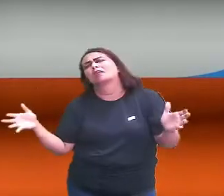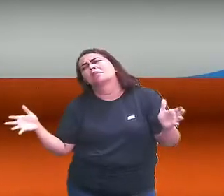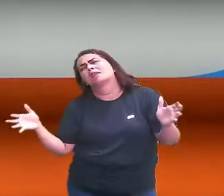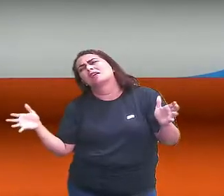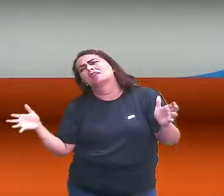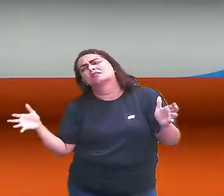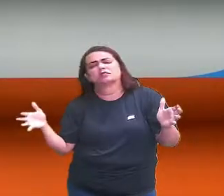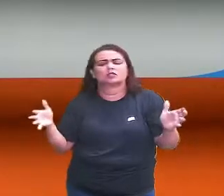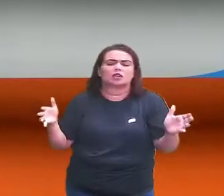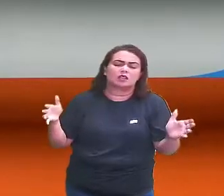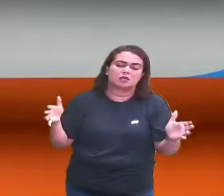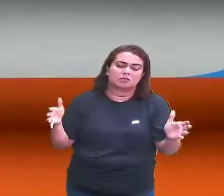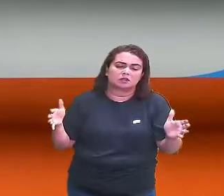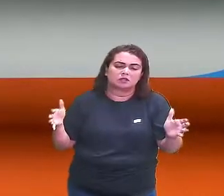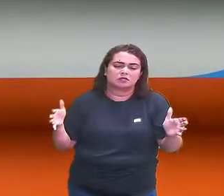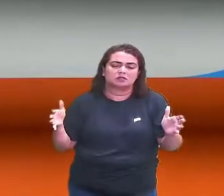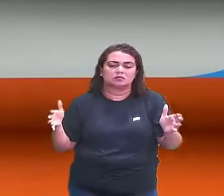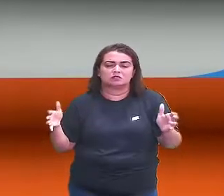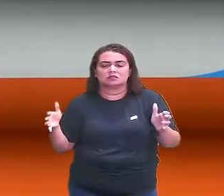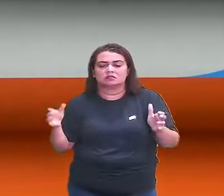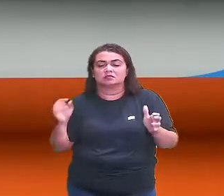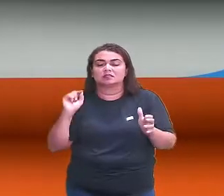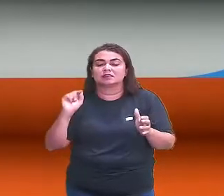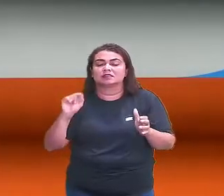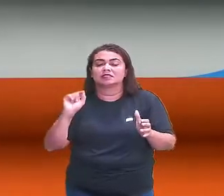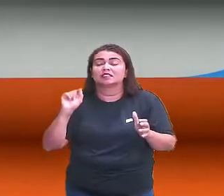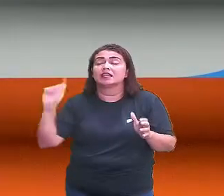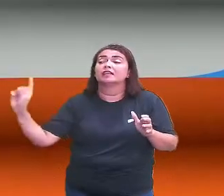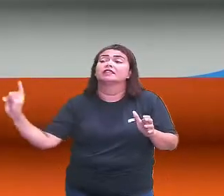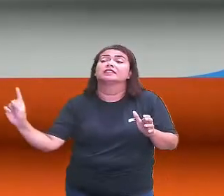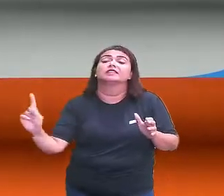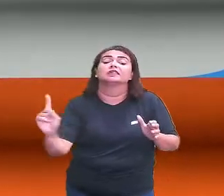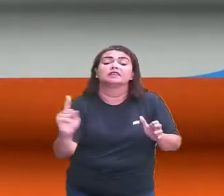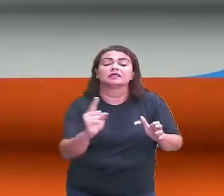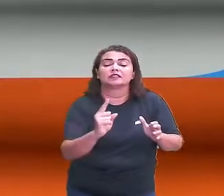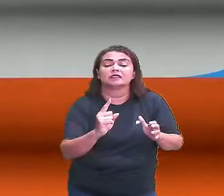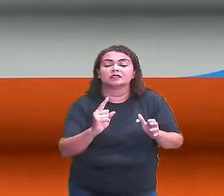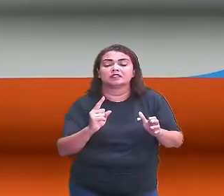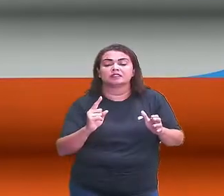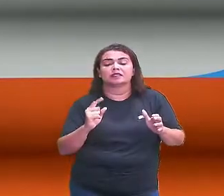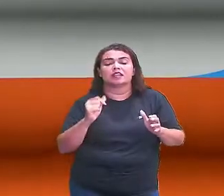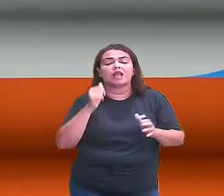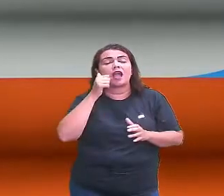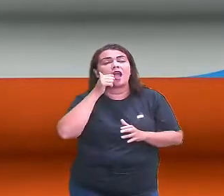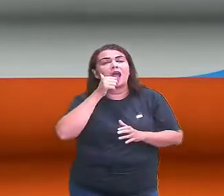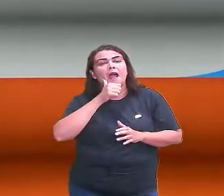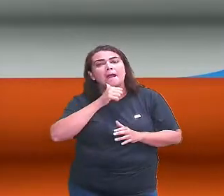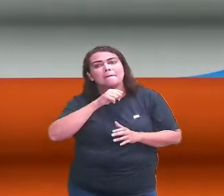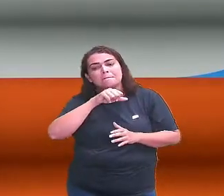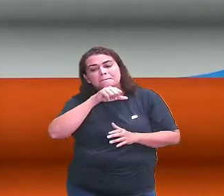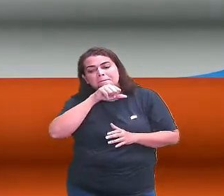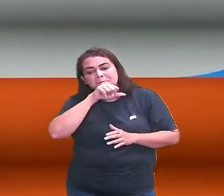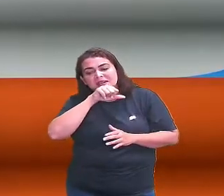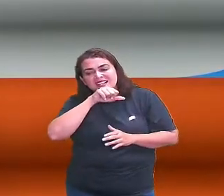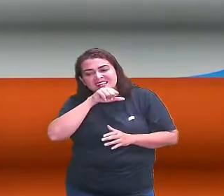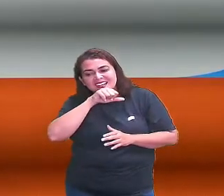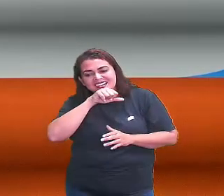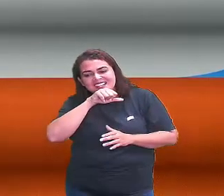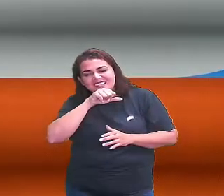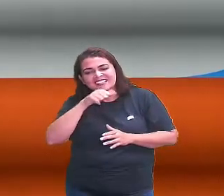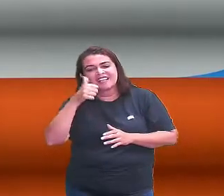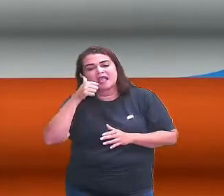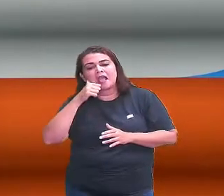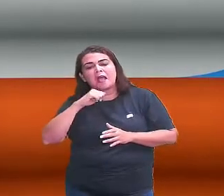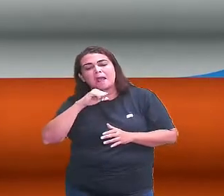abraço. E adivinha quem foi que apareceu? A mamãe! Era a mamãe